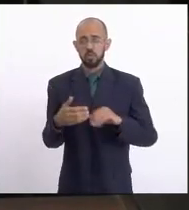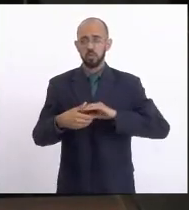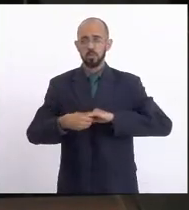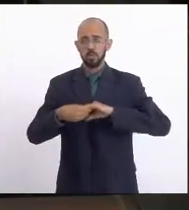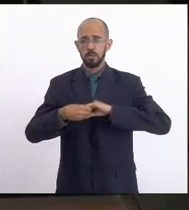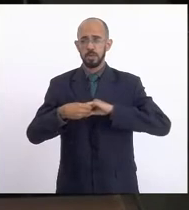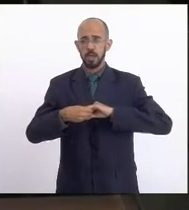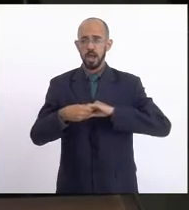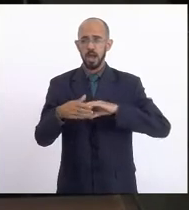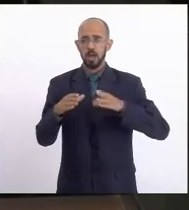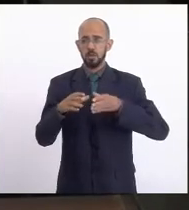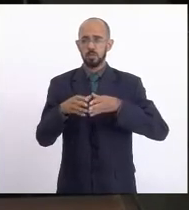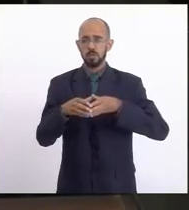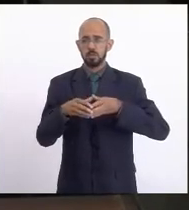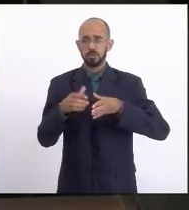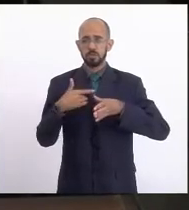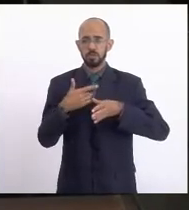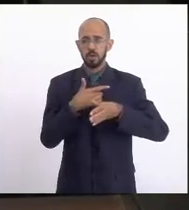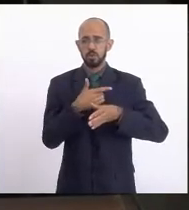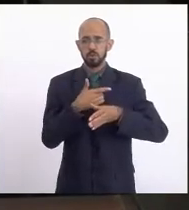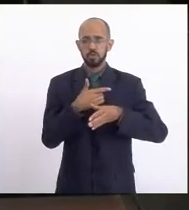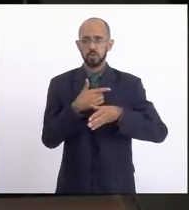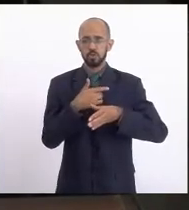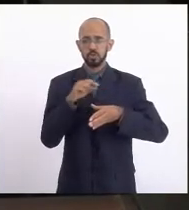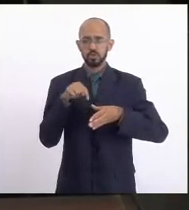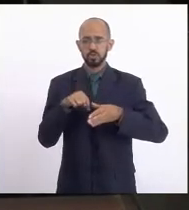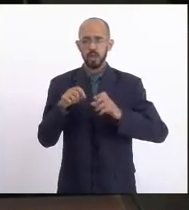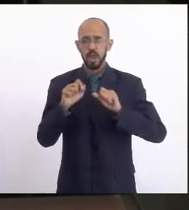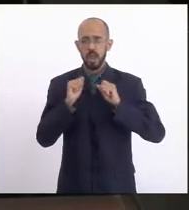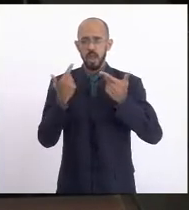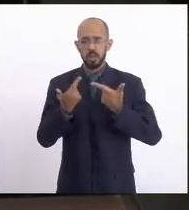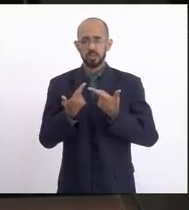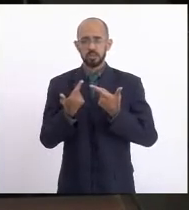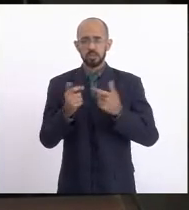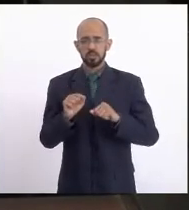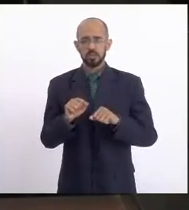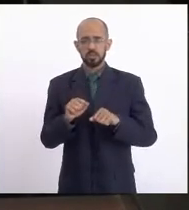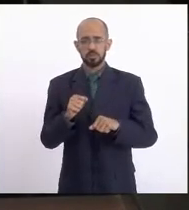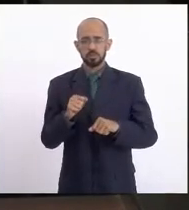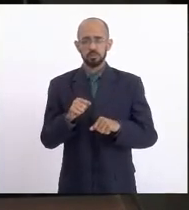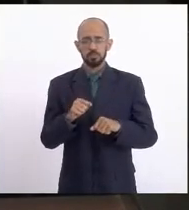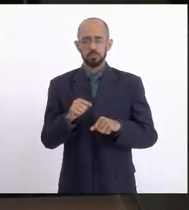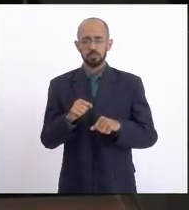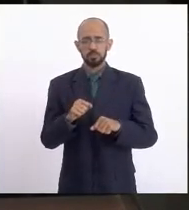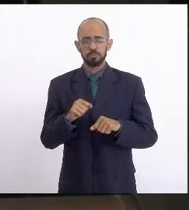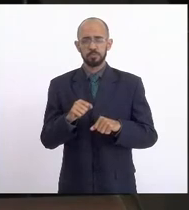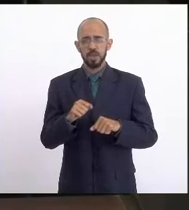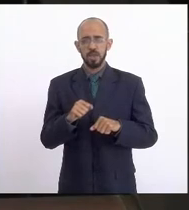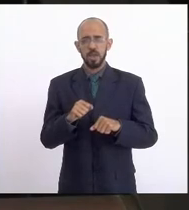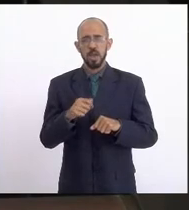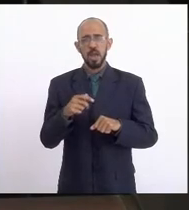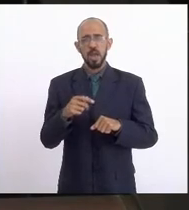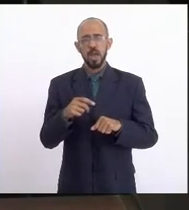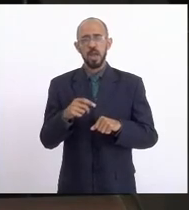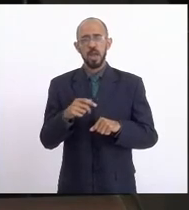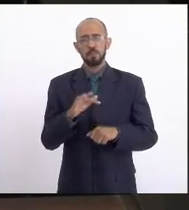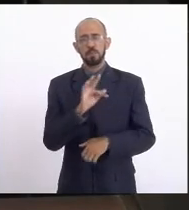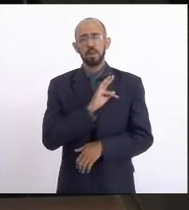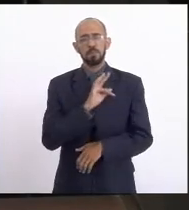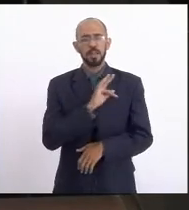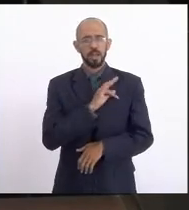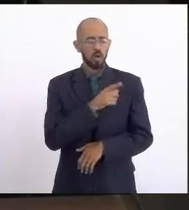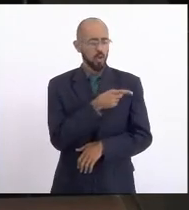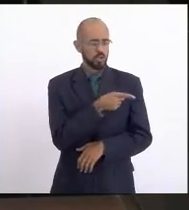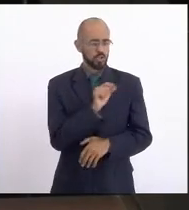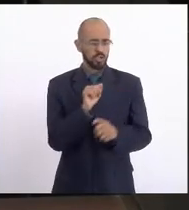Comissão de Saúde desta Casa, presidida pela deputada Marta Rocha, que eu integro, que hoje promoveu uma audiência